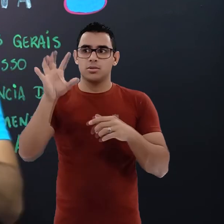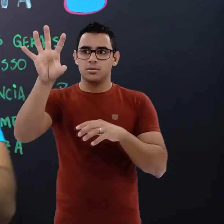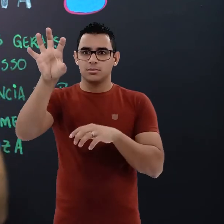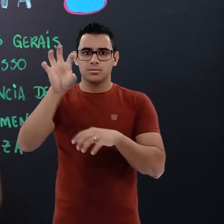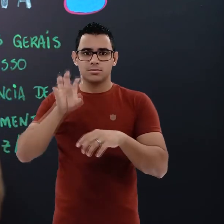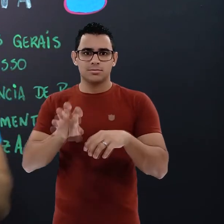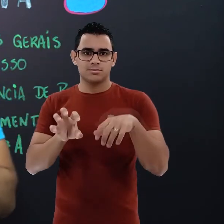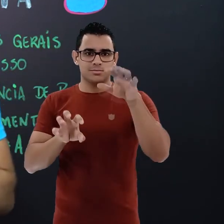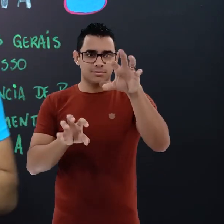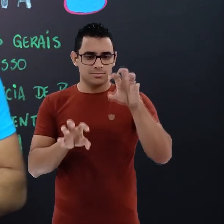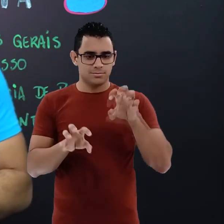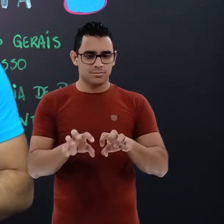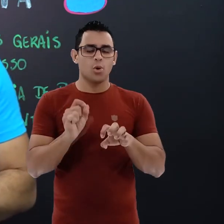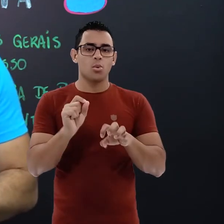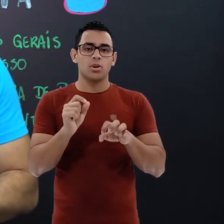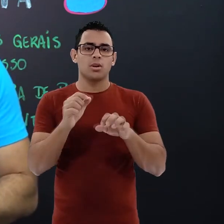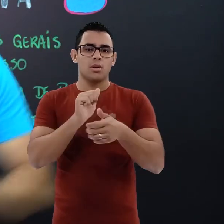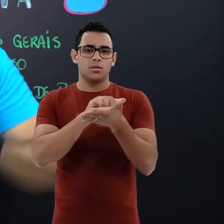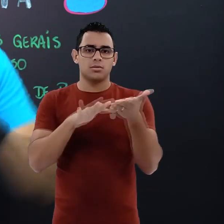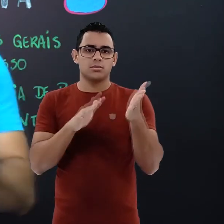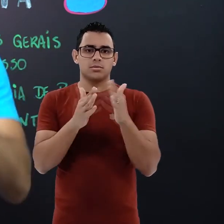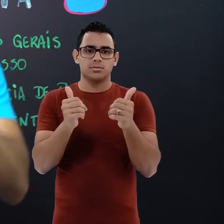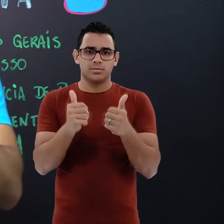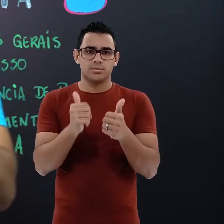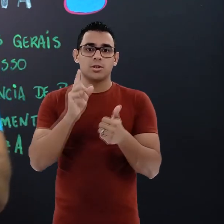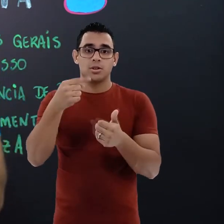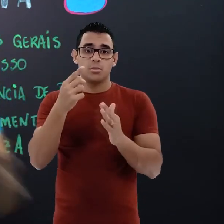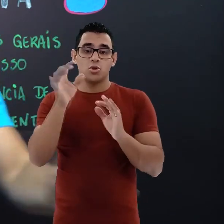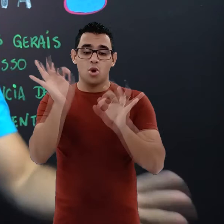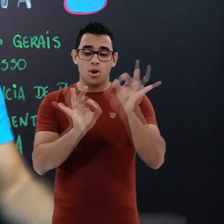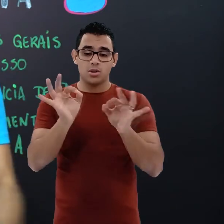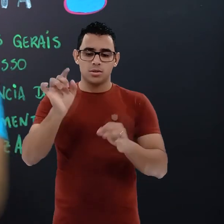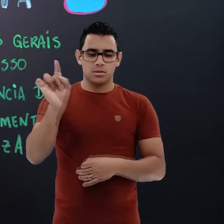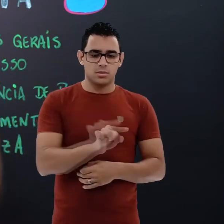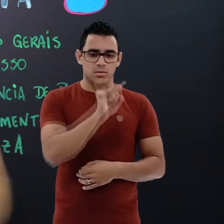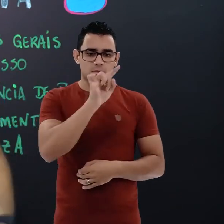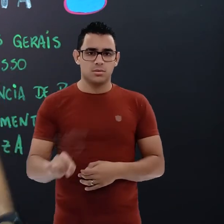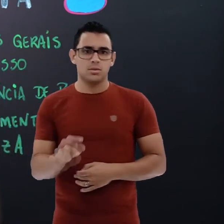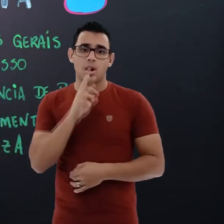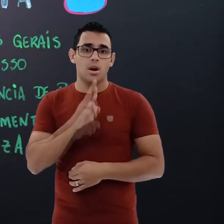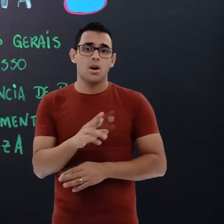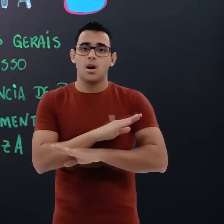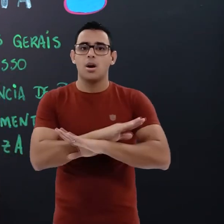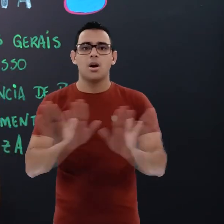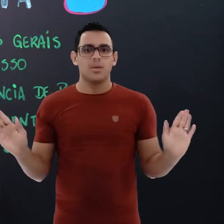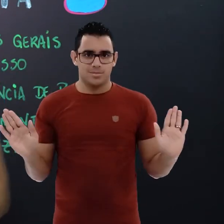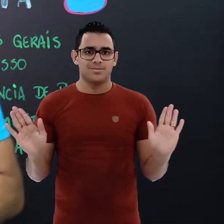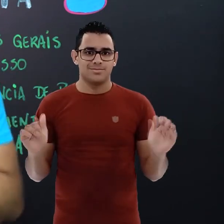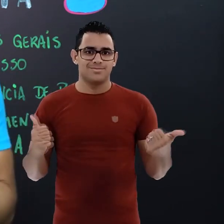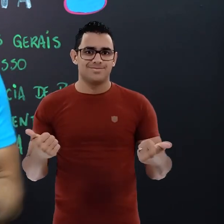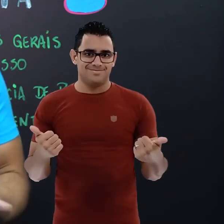dados relacionados ao que o exercício está te pedindo. Monta a sua regra de 3 e corre para o abraço que a aprovação está